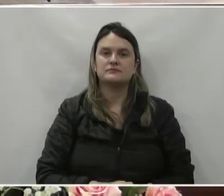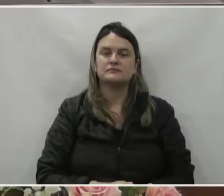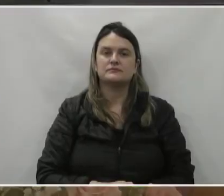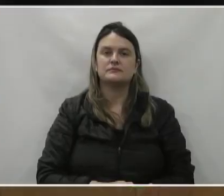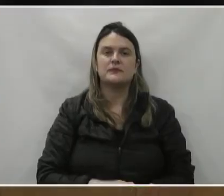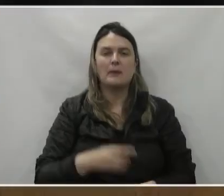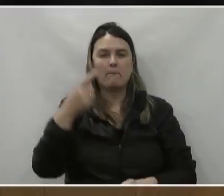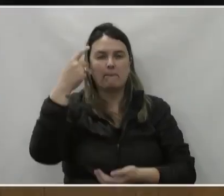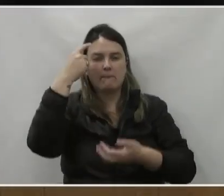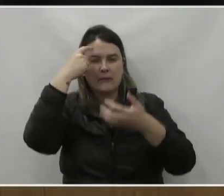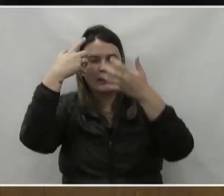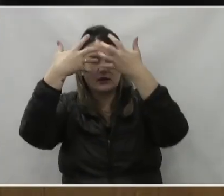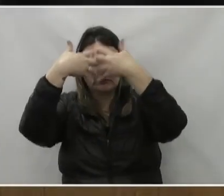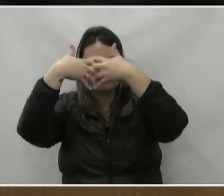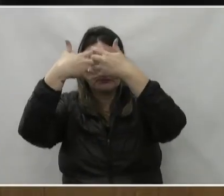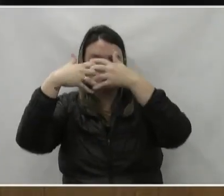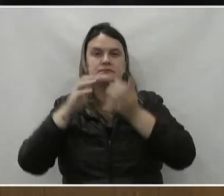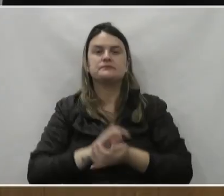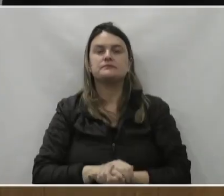Para refletir.